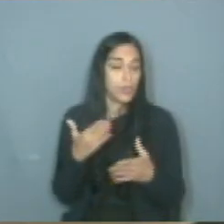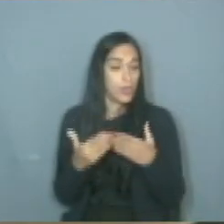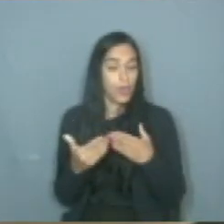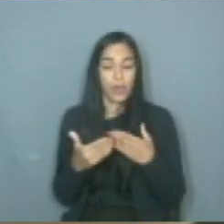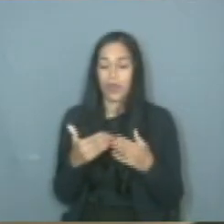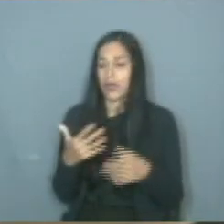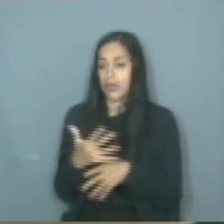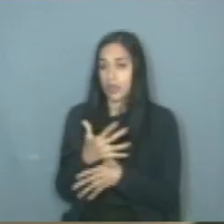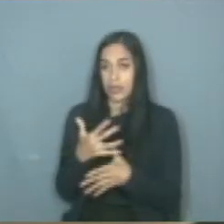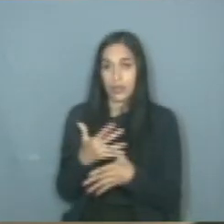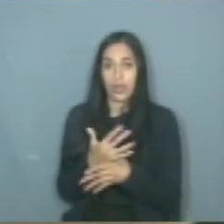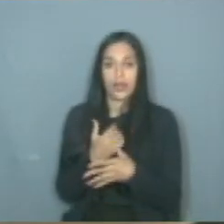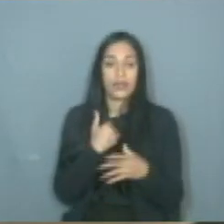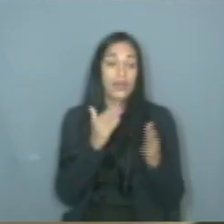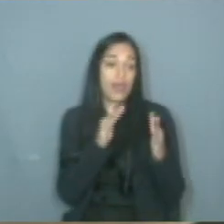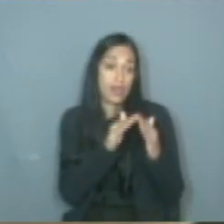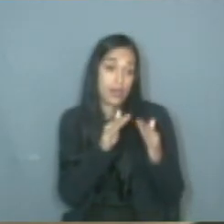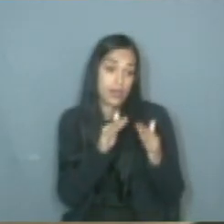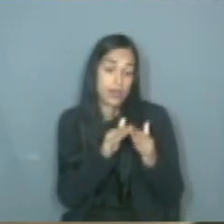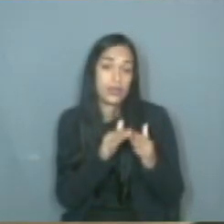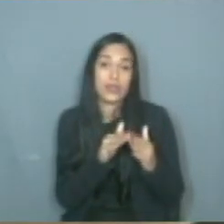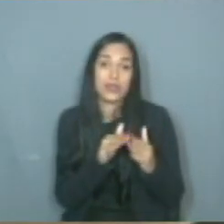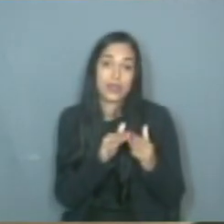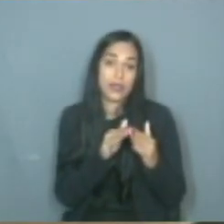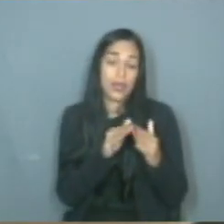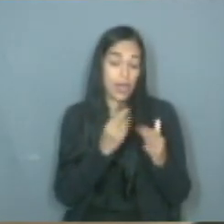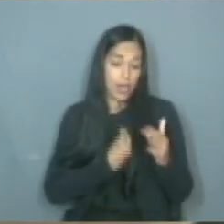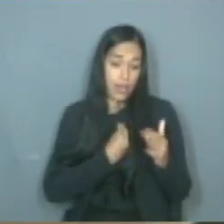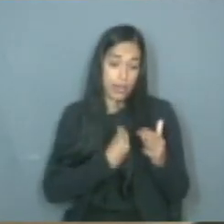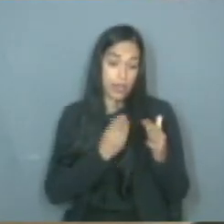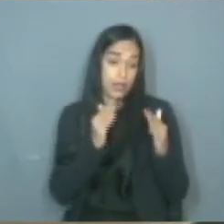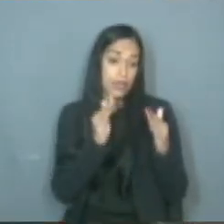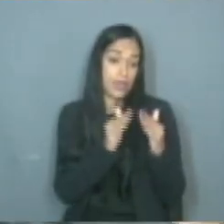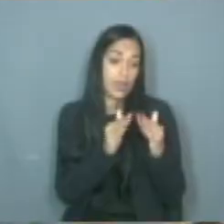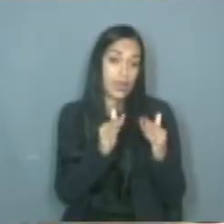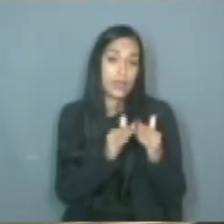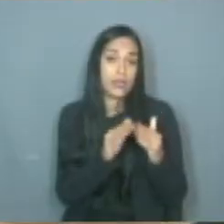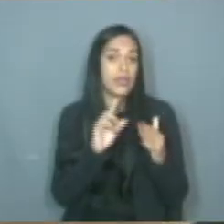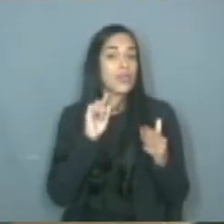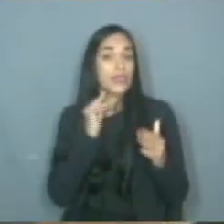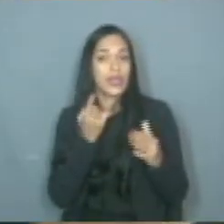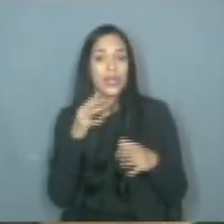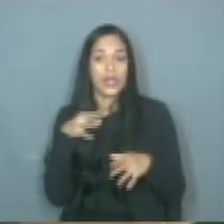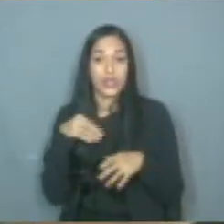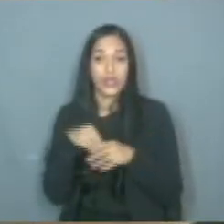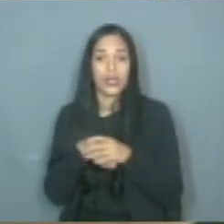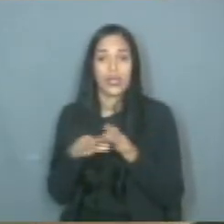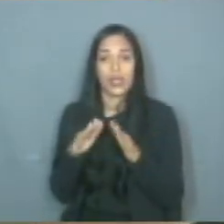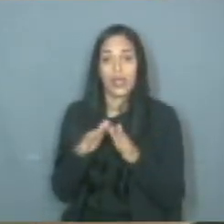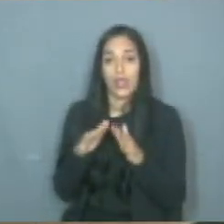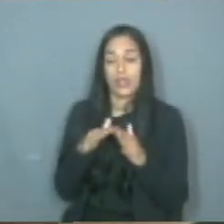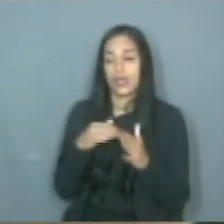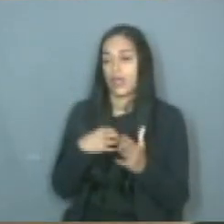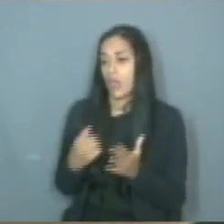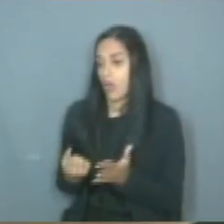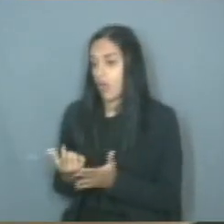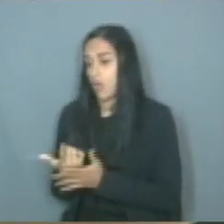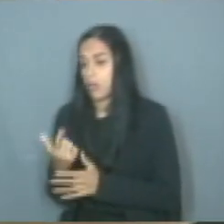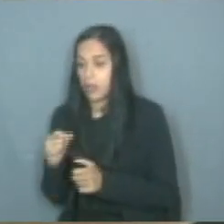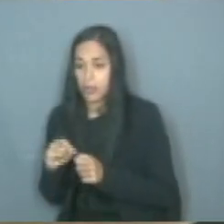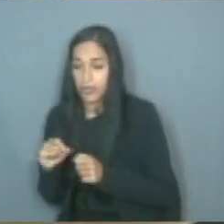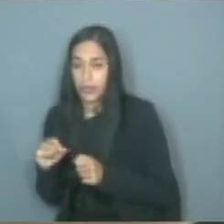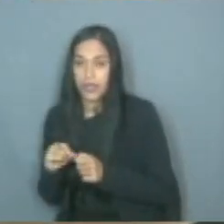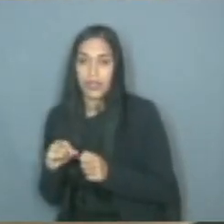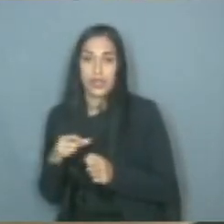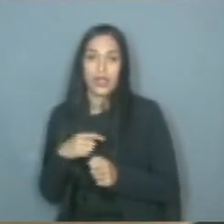É a realidade de uma casa, vereador. De uma casa. Você tem lixo dentro de casa, você tem compra para fazer, você tem